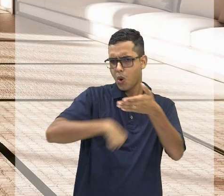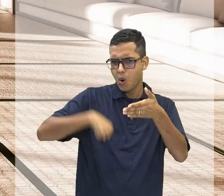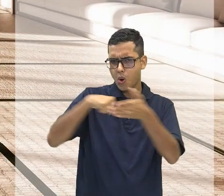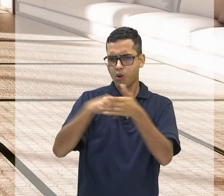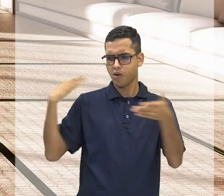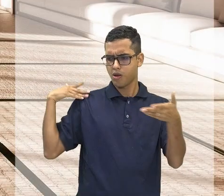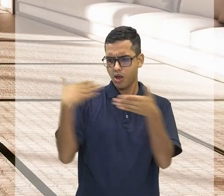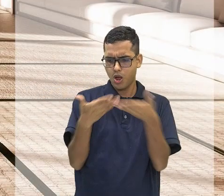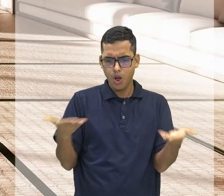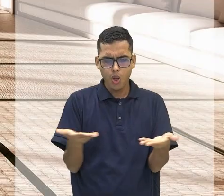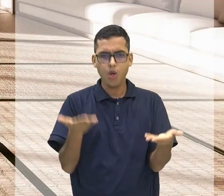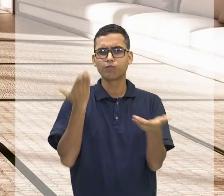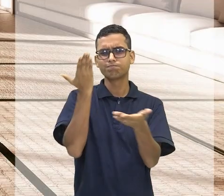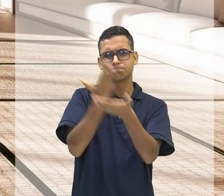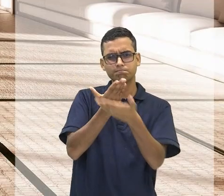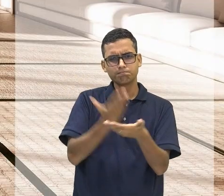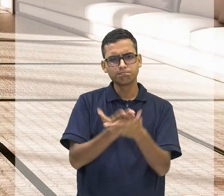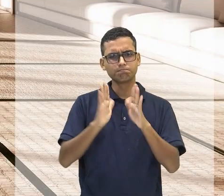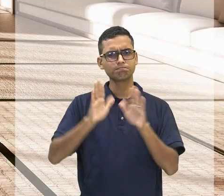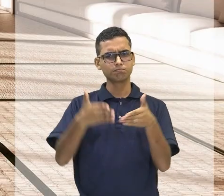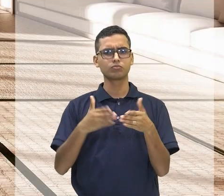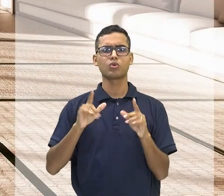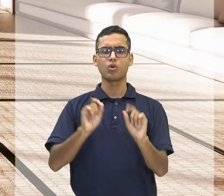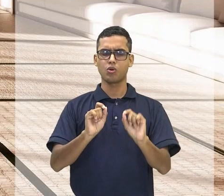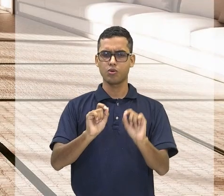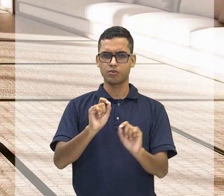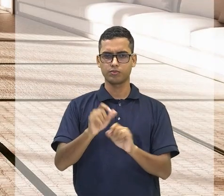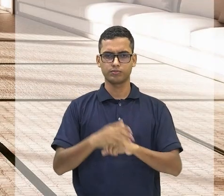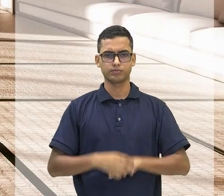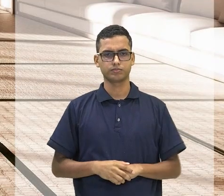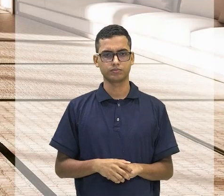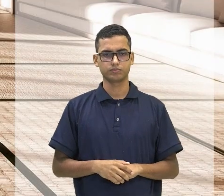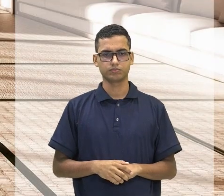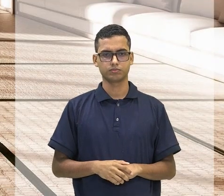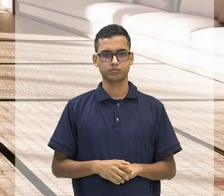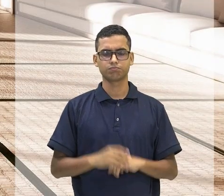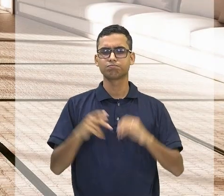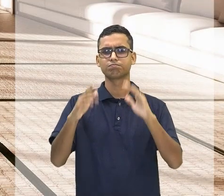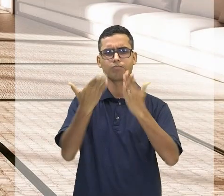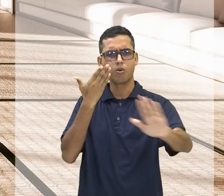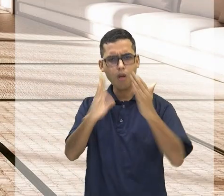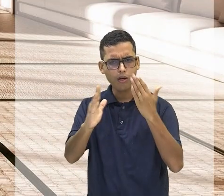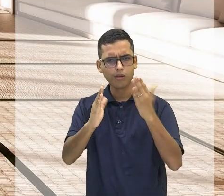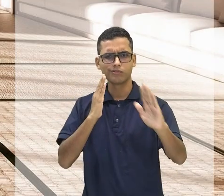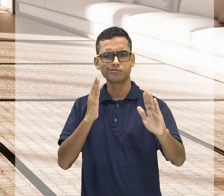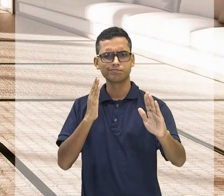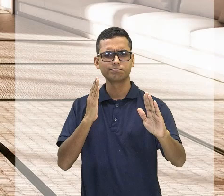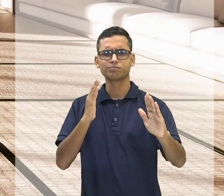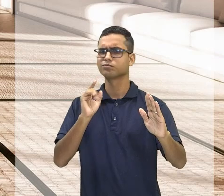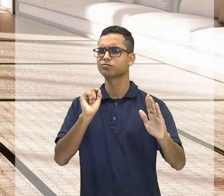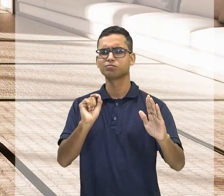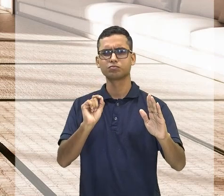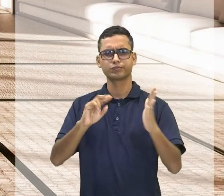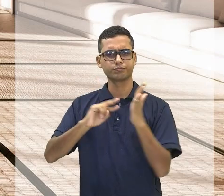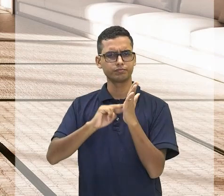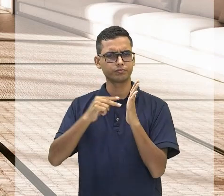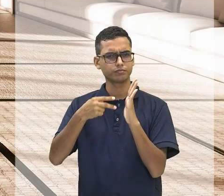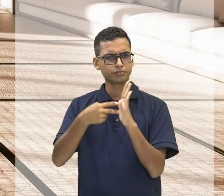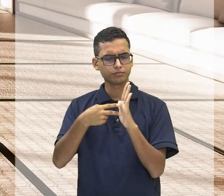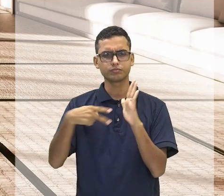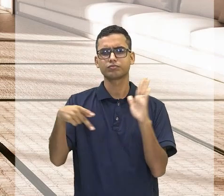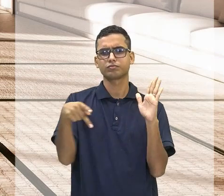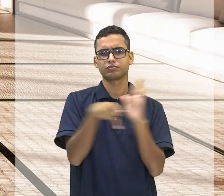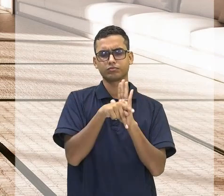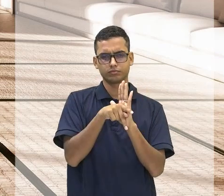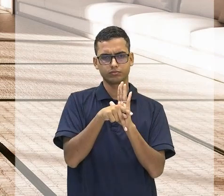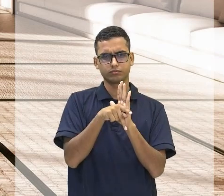agora estudar especificamente a respeito do karatê. E aí, o que significa